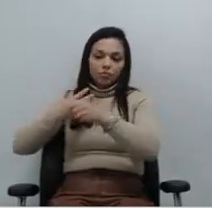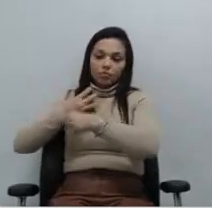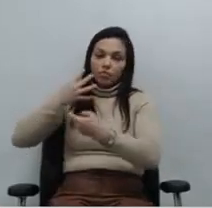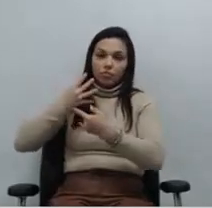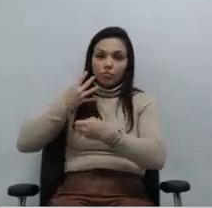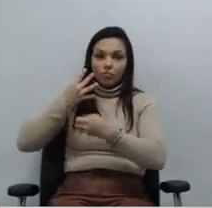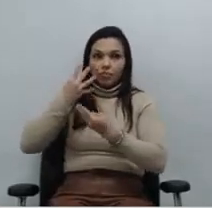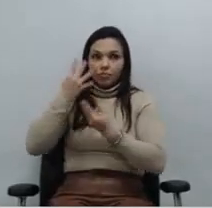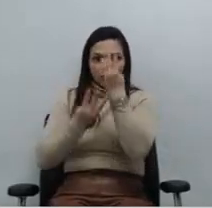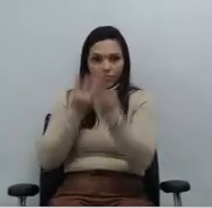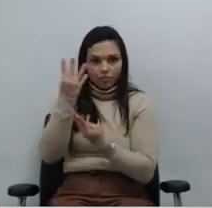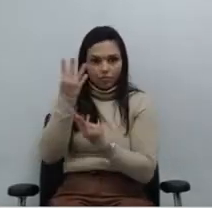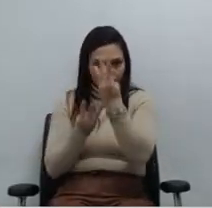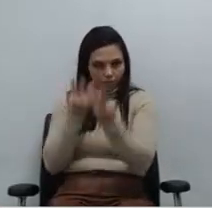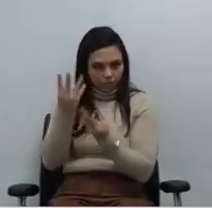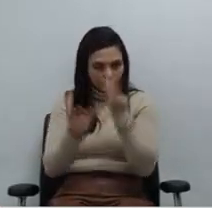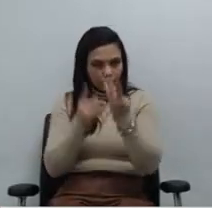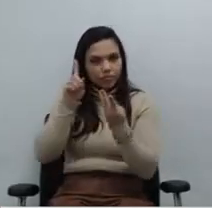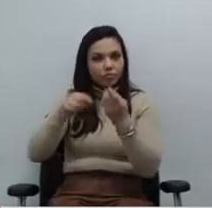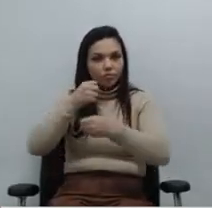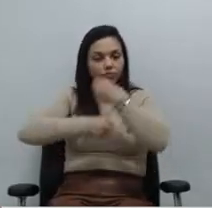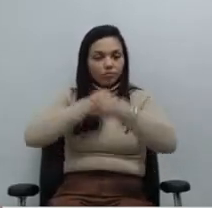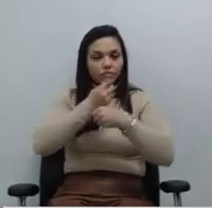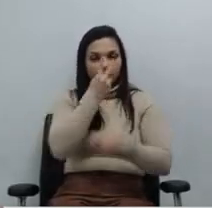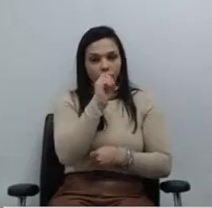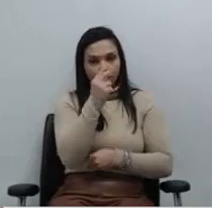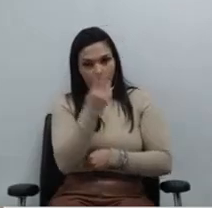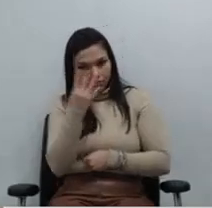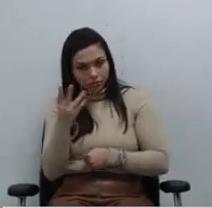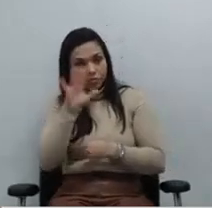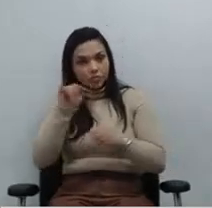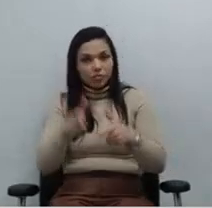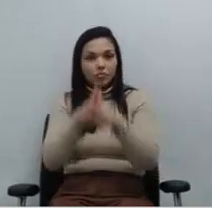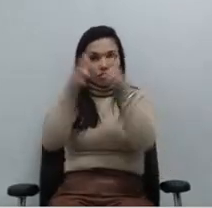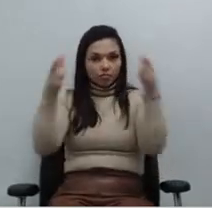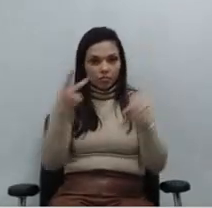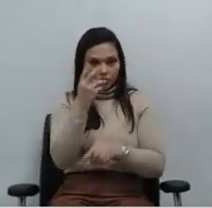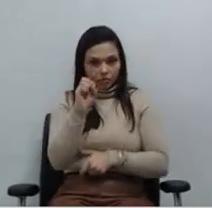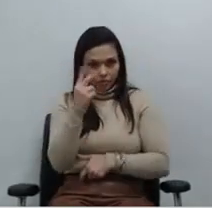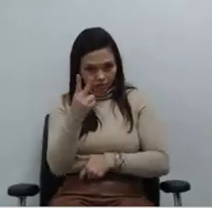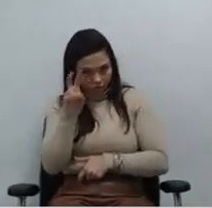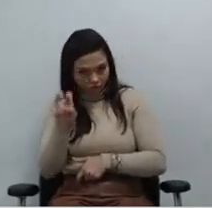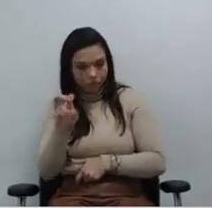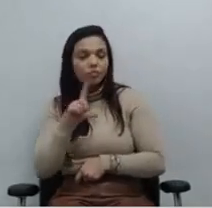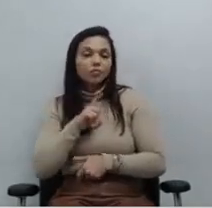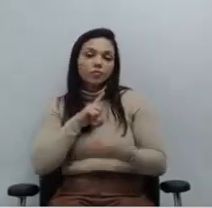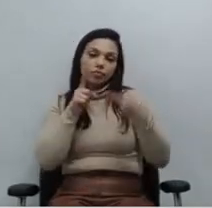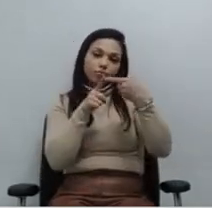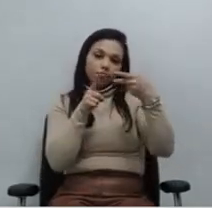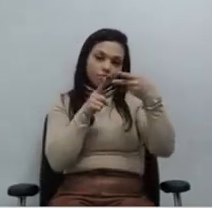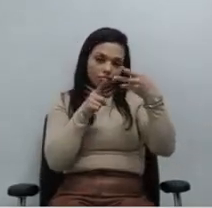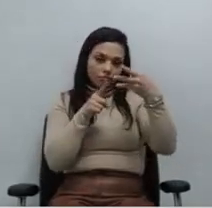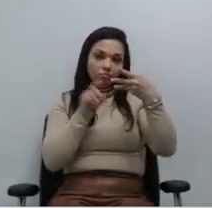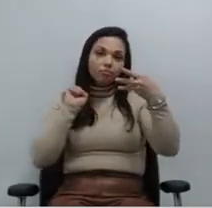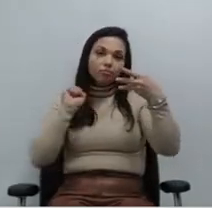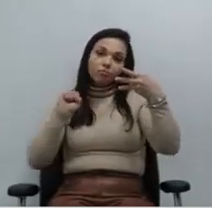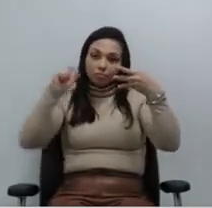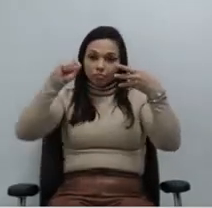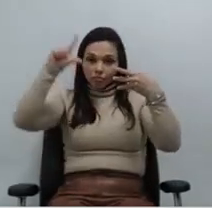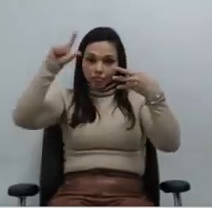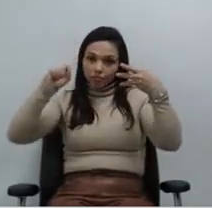com a possibilidade de expansão no exercício de 2025. No documento são apresentados 3 cenários de projeção, considerando a receita FAD